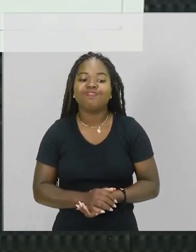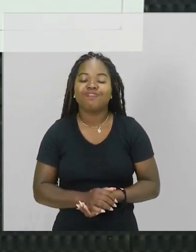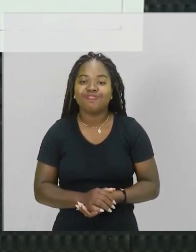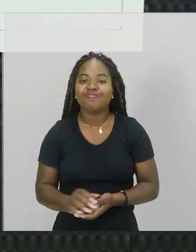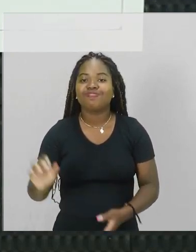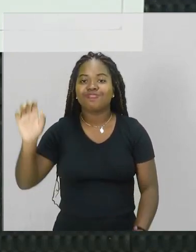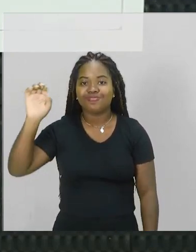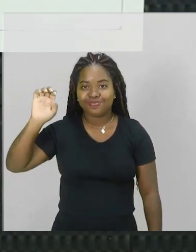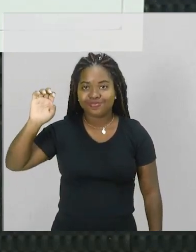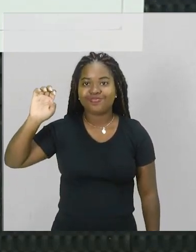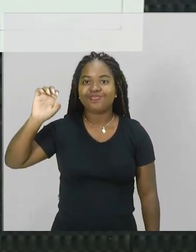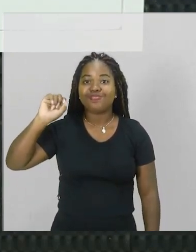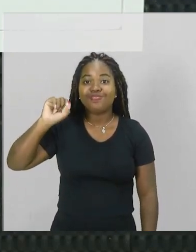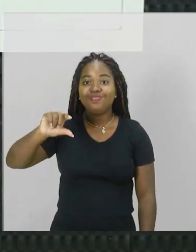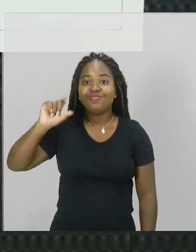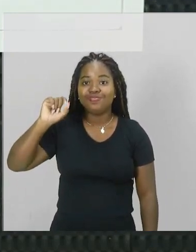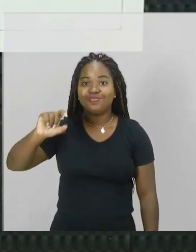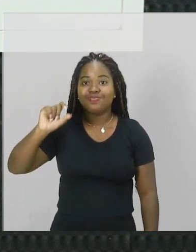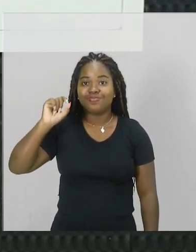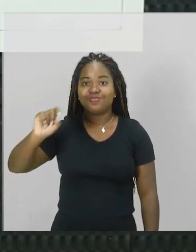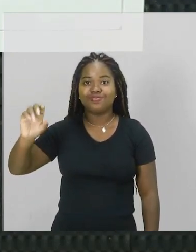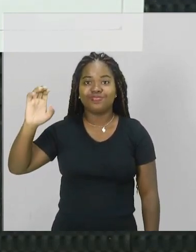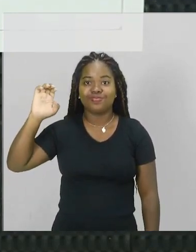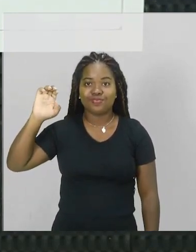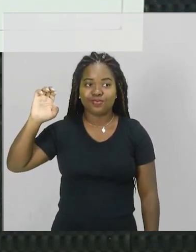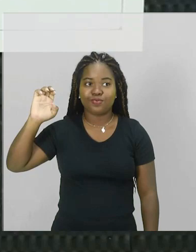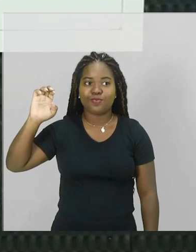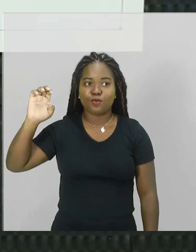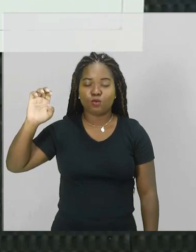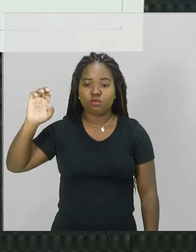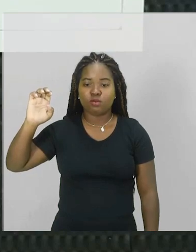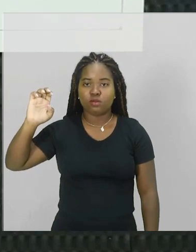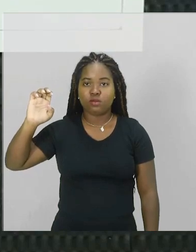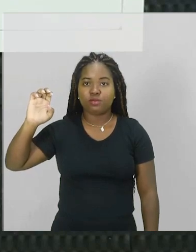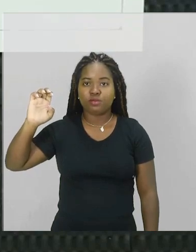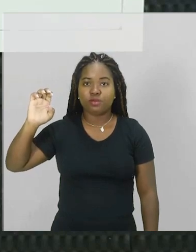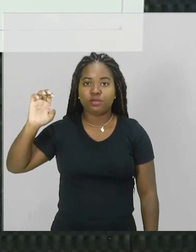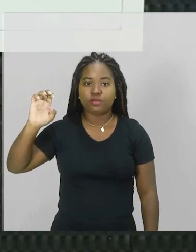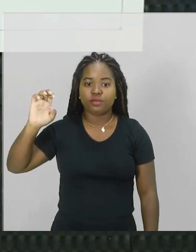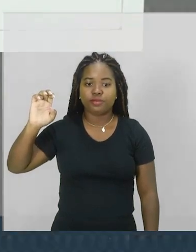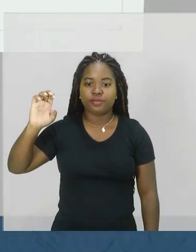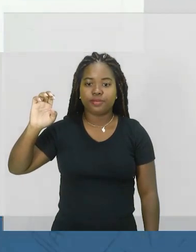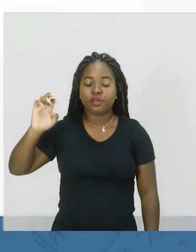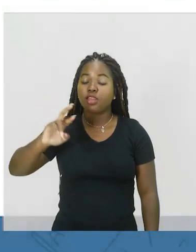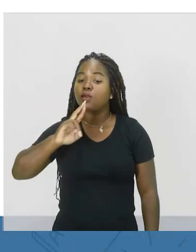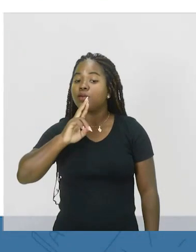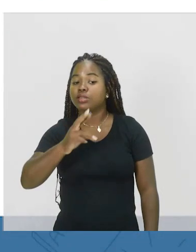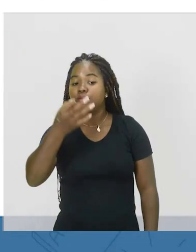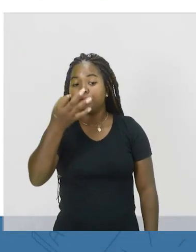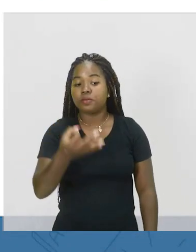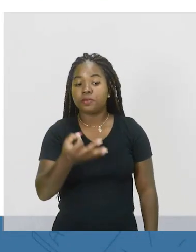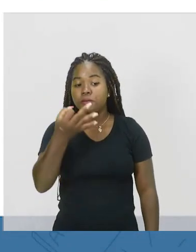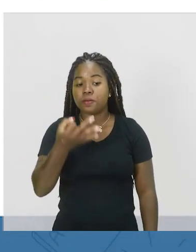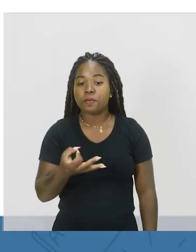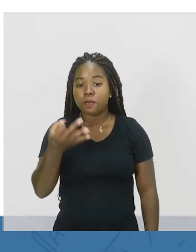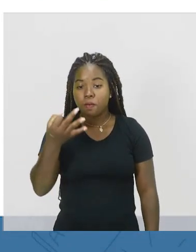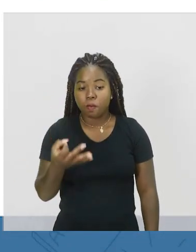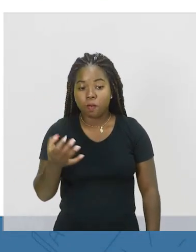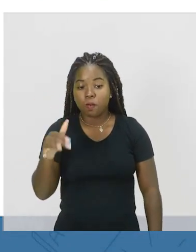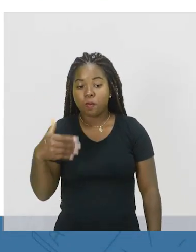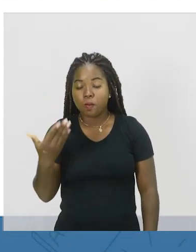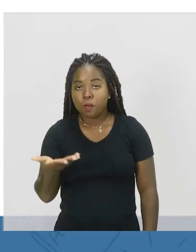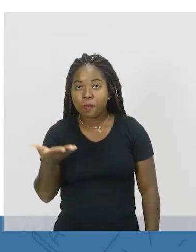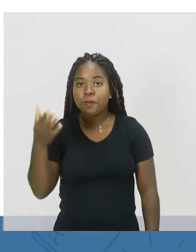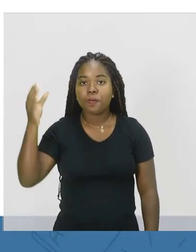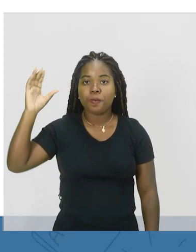cor azul, certo? Só consegue perceber a cor azul. Então a resposta da primeira